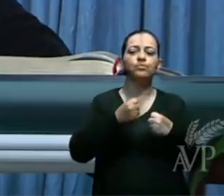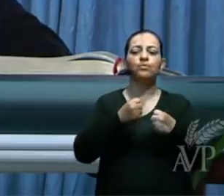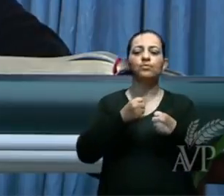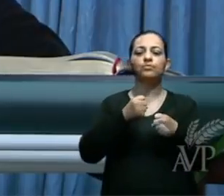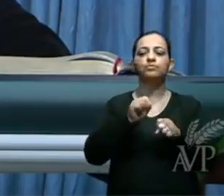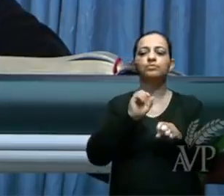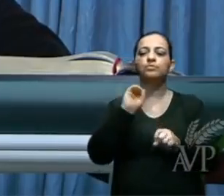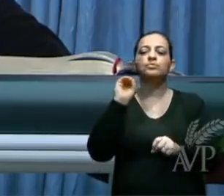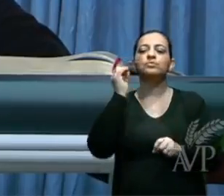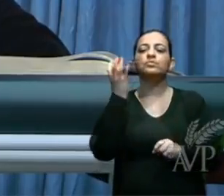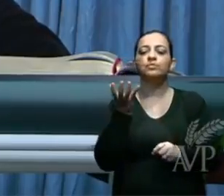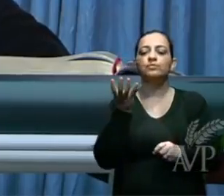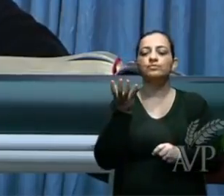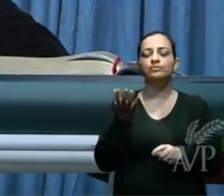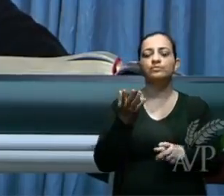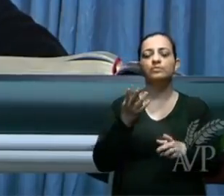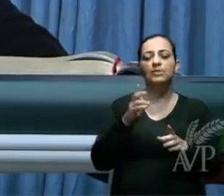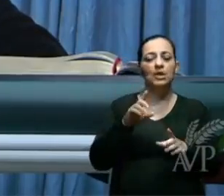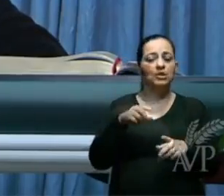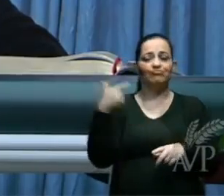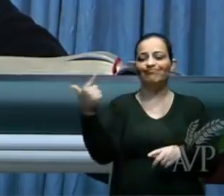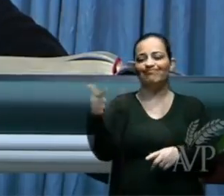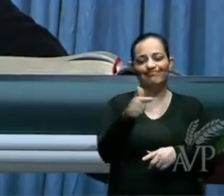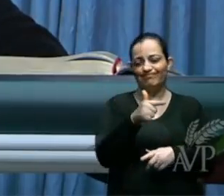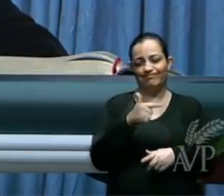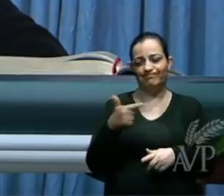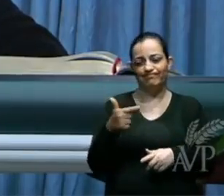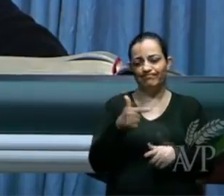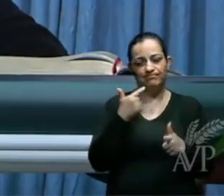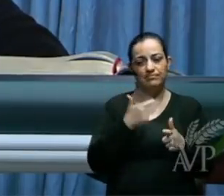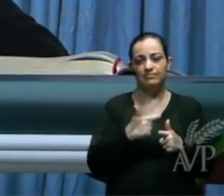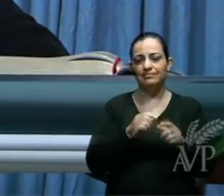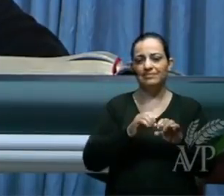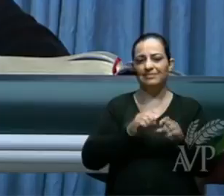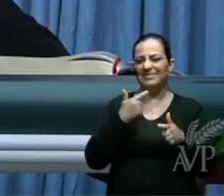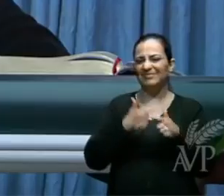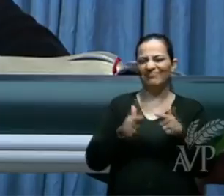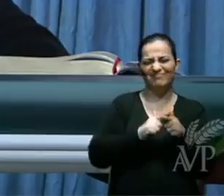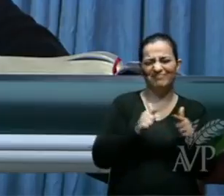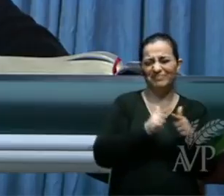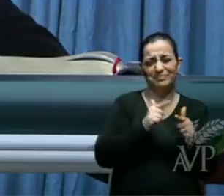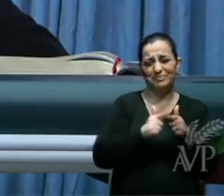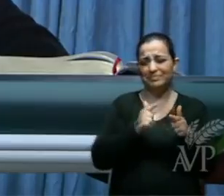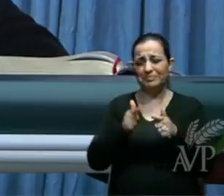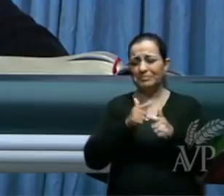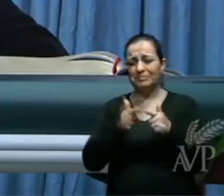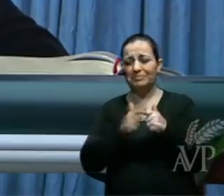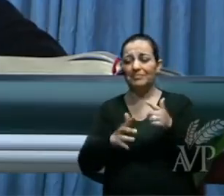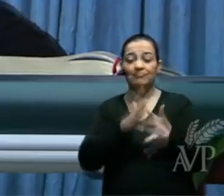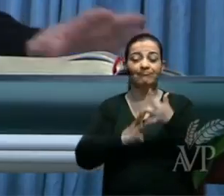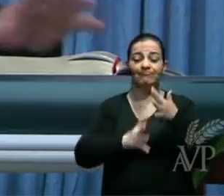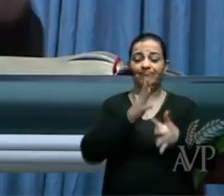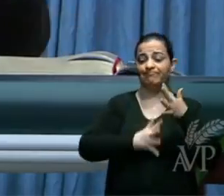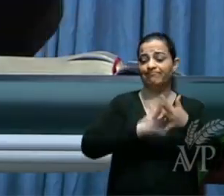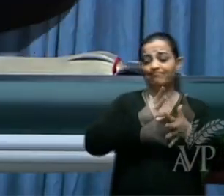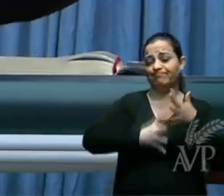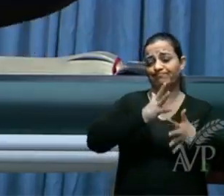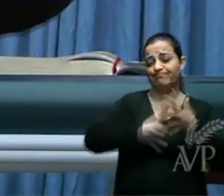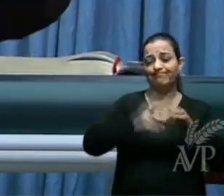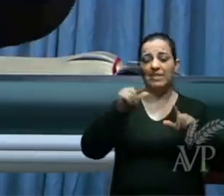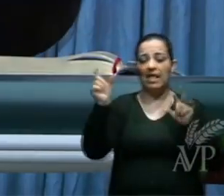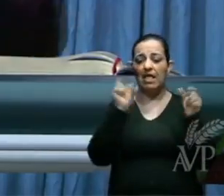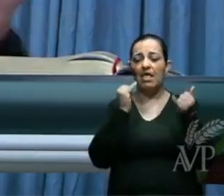forma não haveria tanto disparate tatu sismo tanta